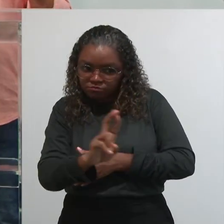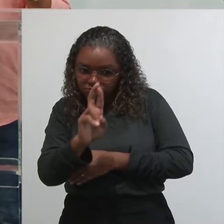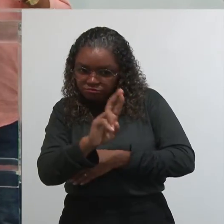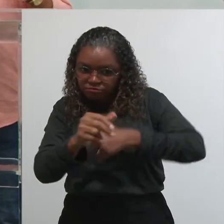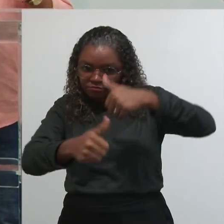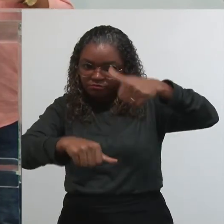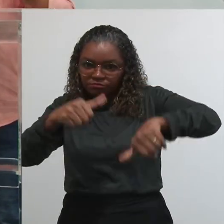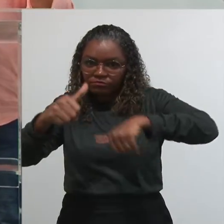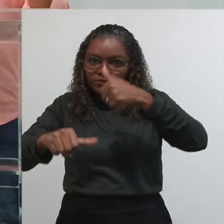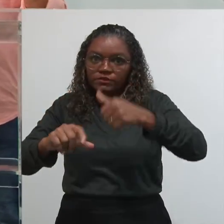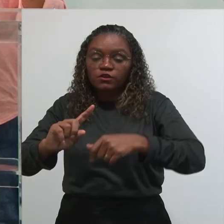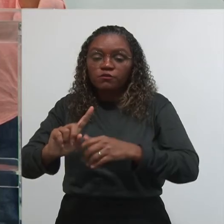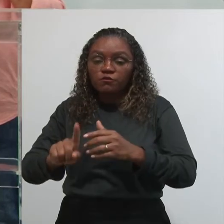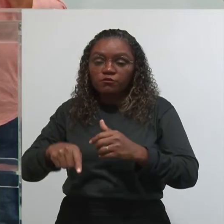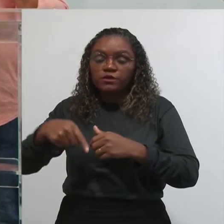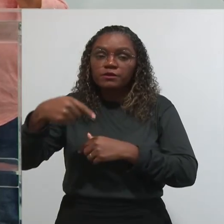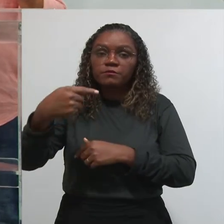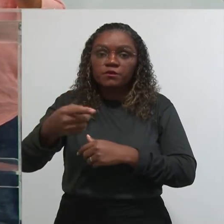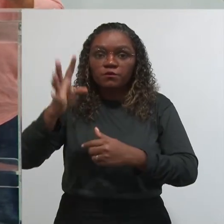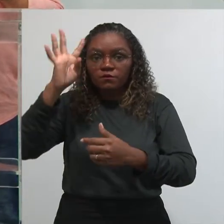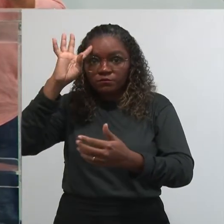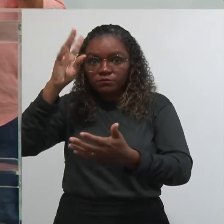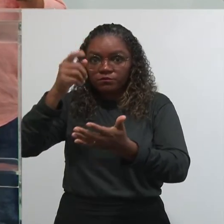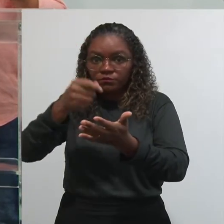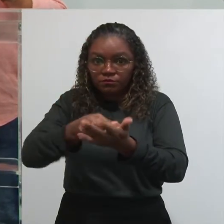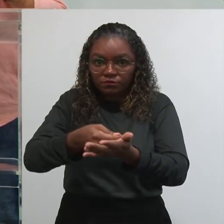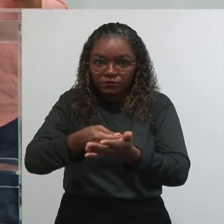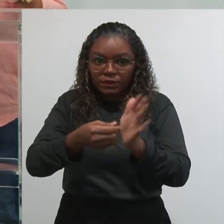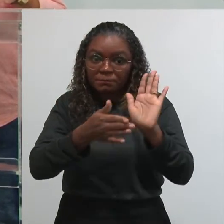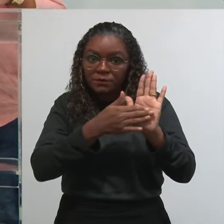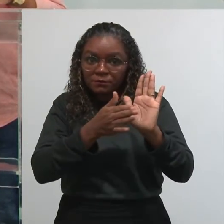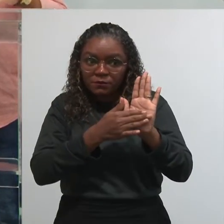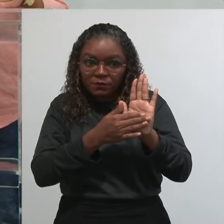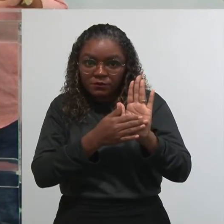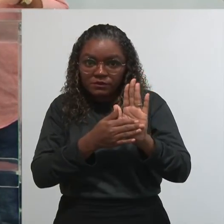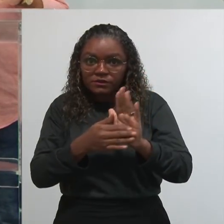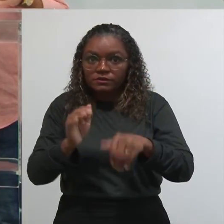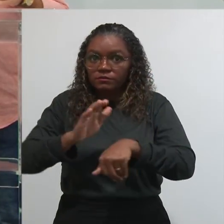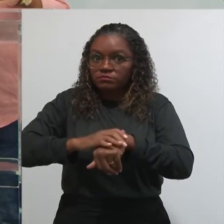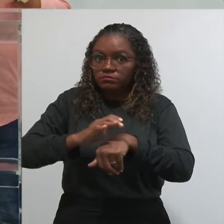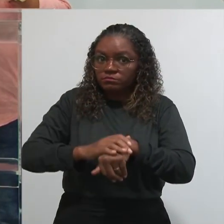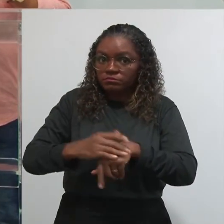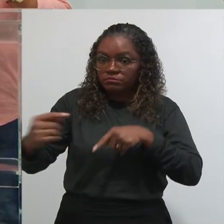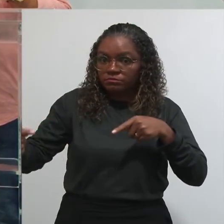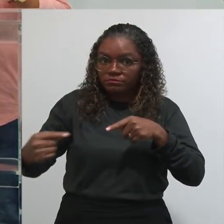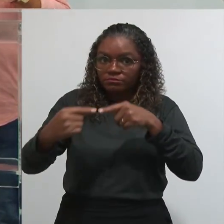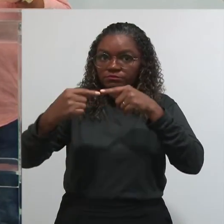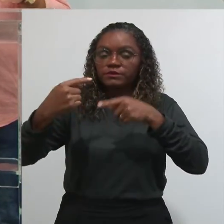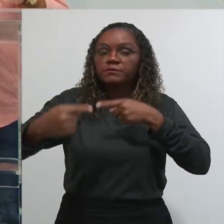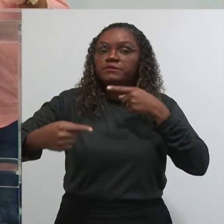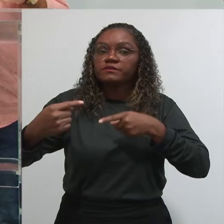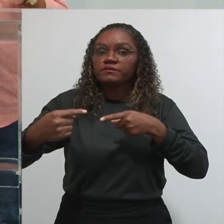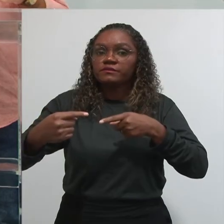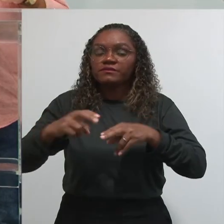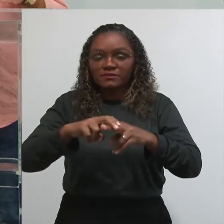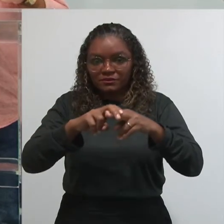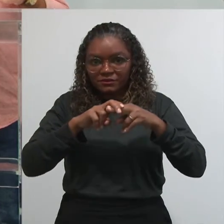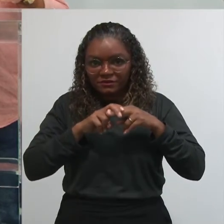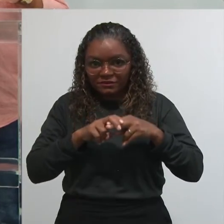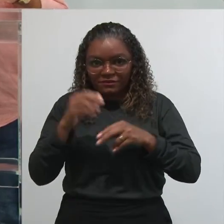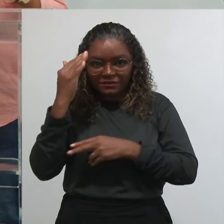sobre a continuidade ou não daquela linha, daquela proposta, daquela ação que está relacionada com a política. Então, a formativa ela vem no sentido de